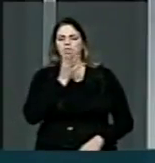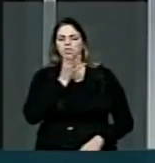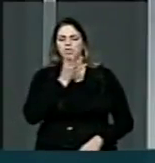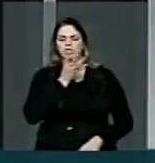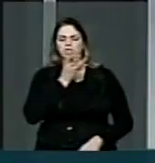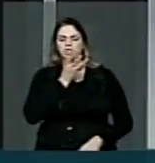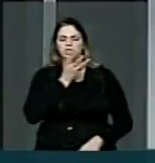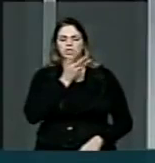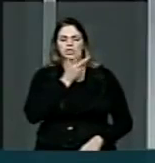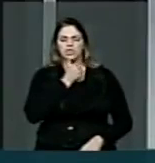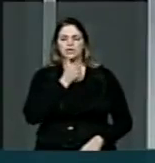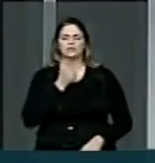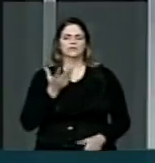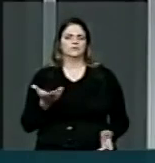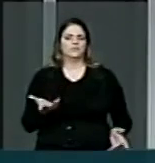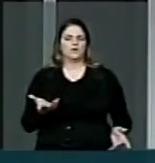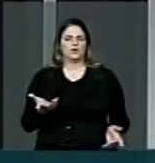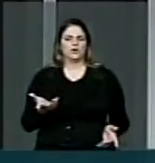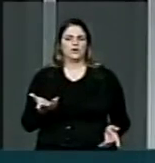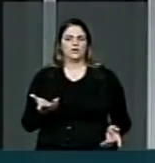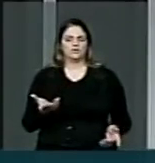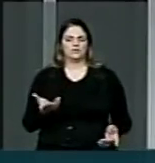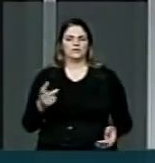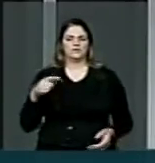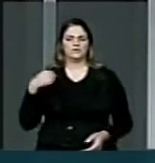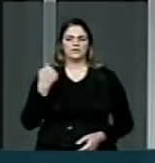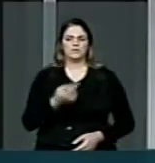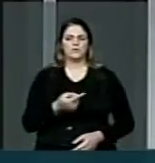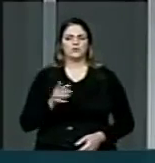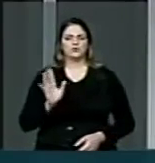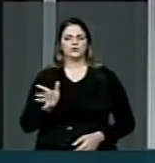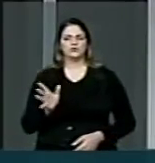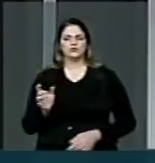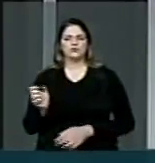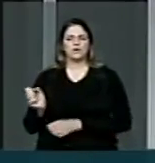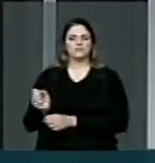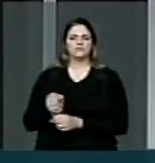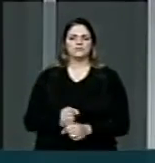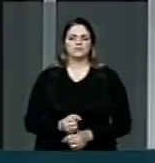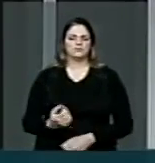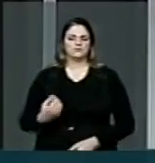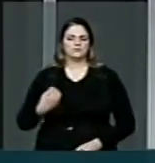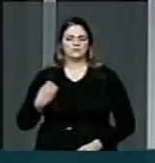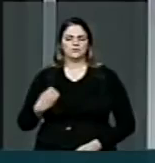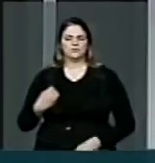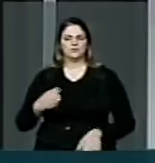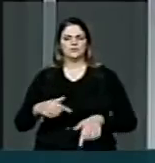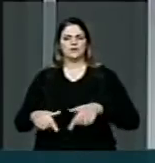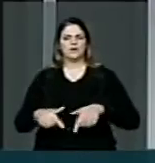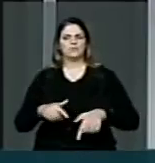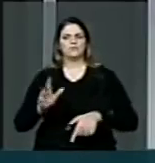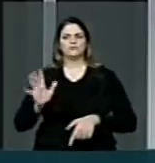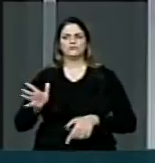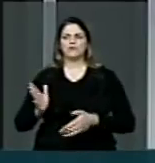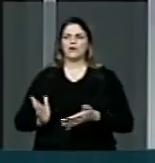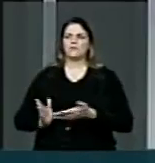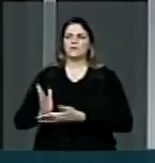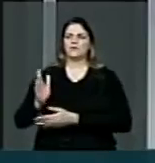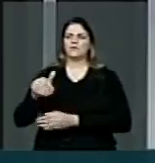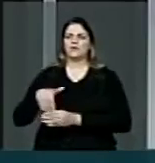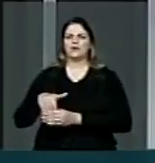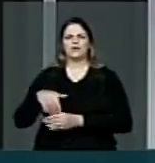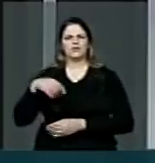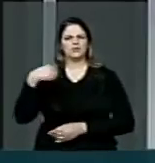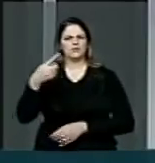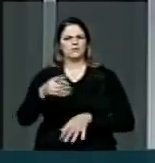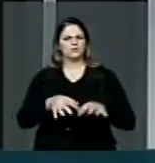processo corre muito tempo. Depois que o candidato assume a função, no exercício da função, vem a decisão. A